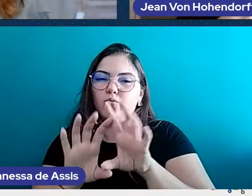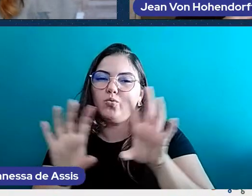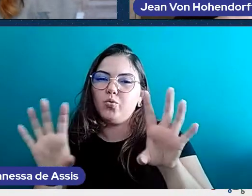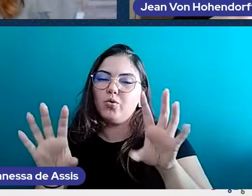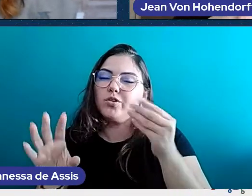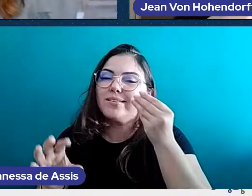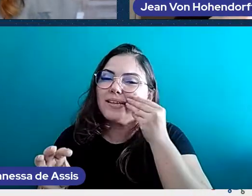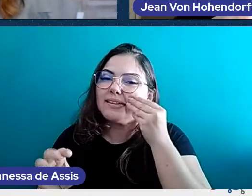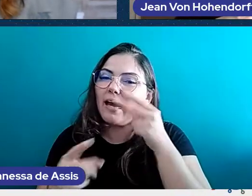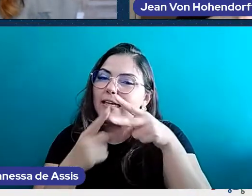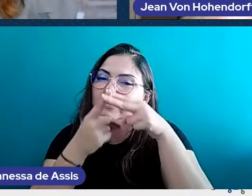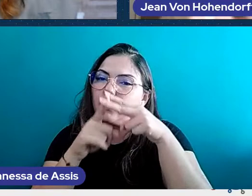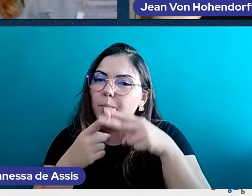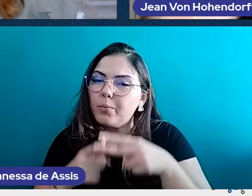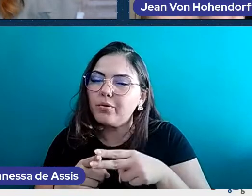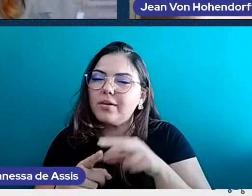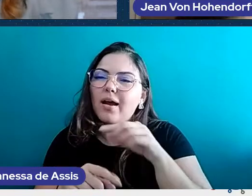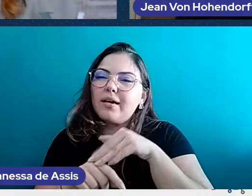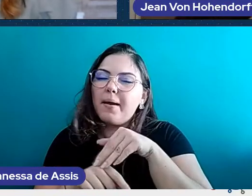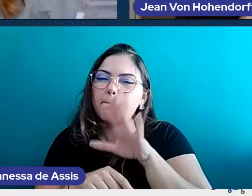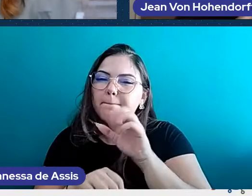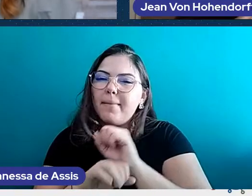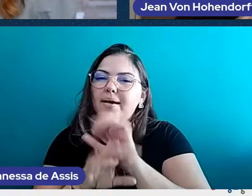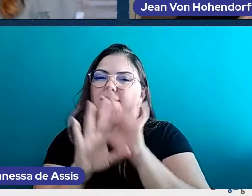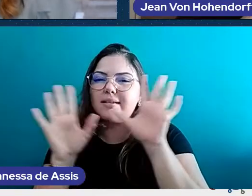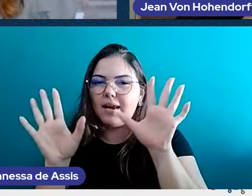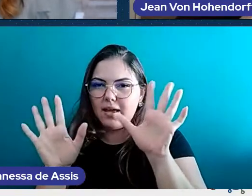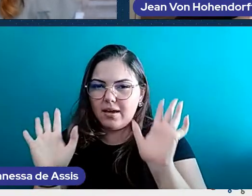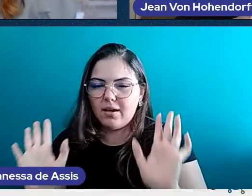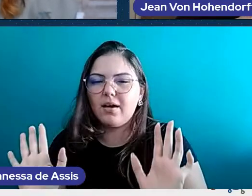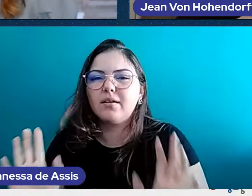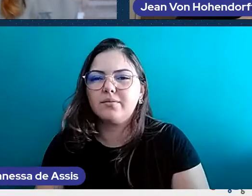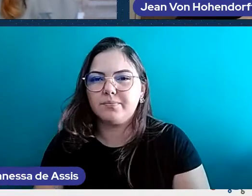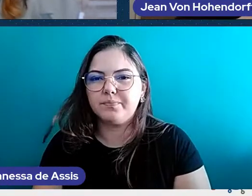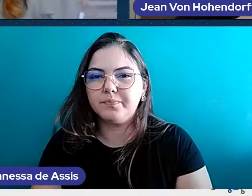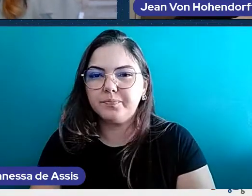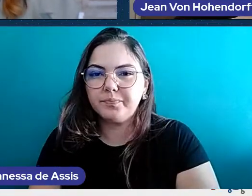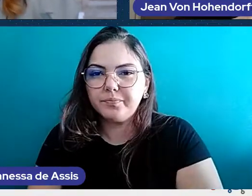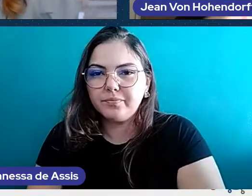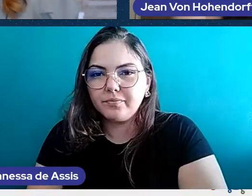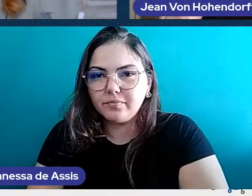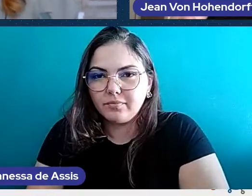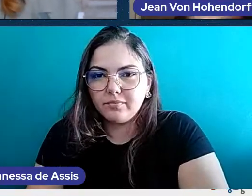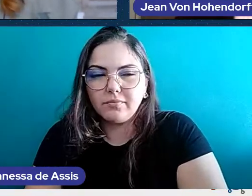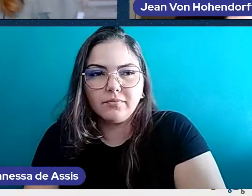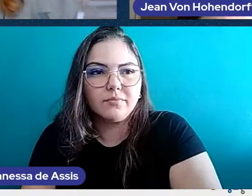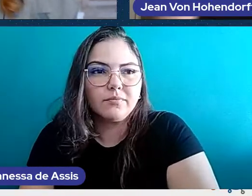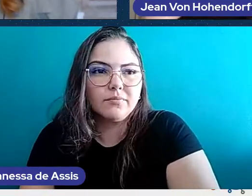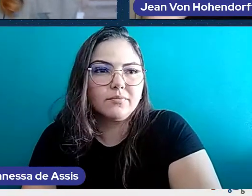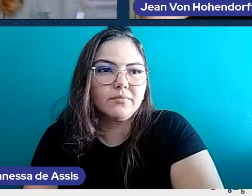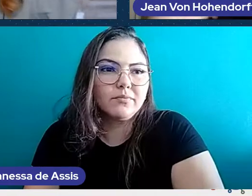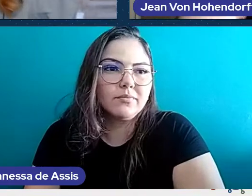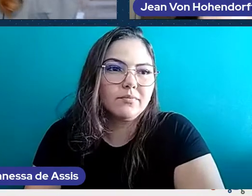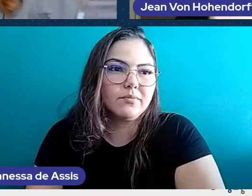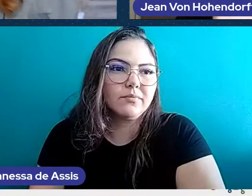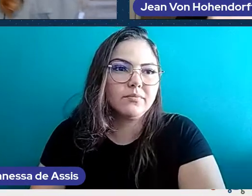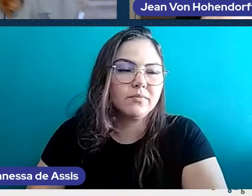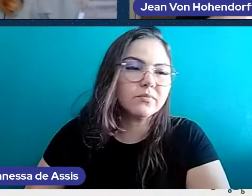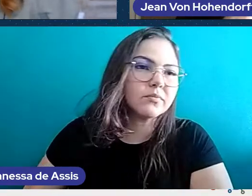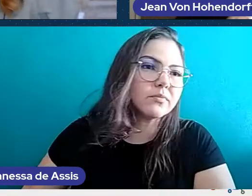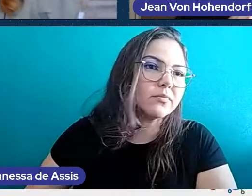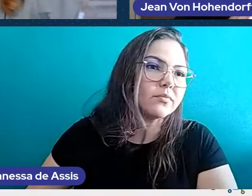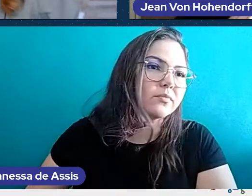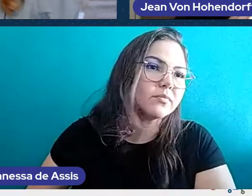sequência tem o um capítulo do professor Ângelo, que é sobre essas revisões sistematizadas, né? Então, consultem, a gente também tem